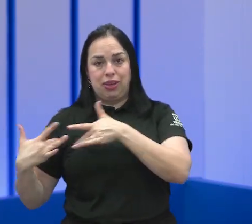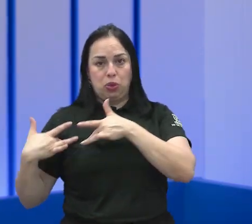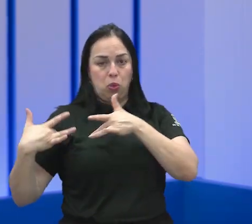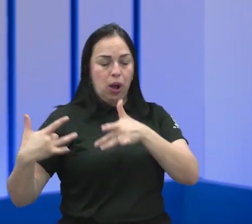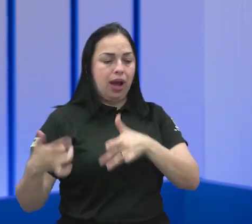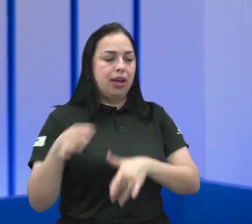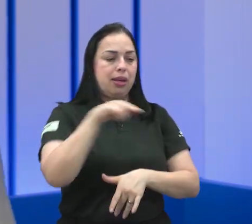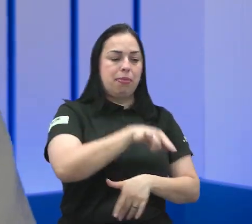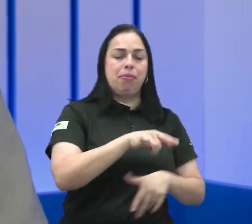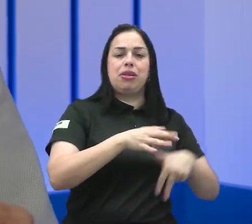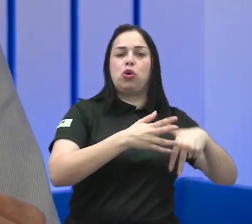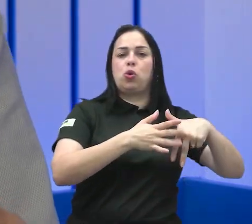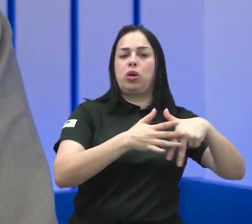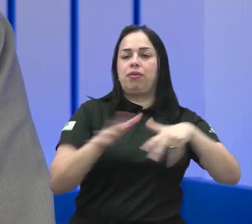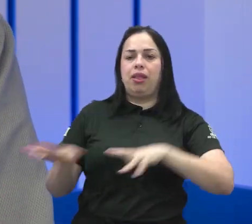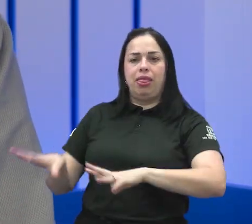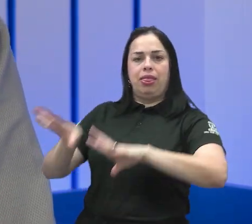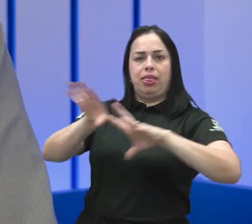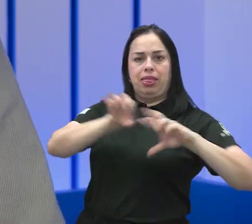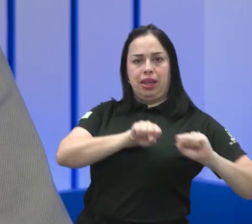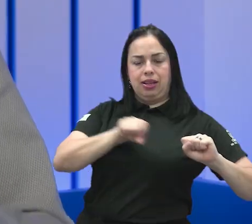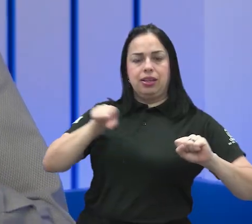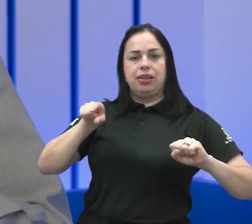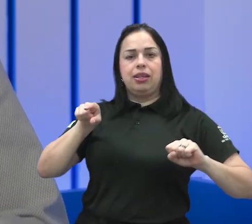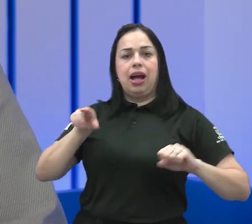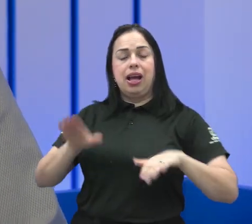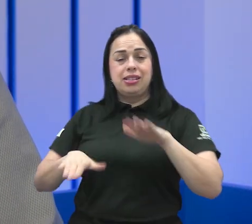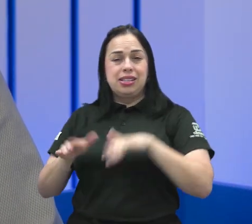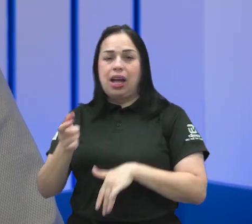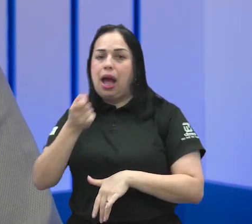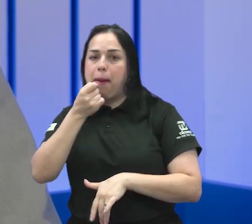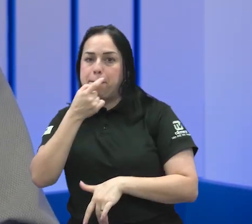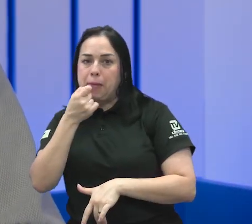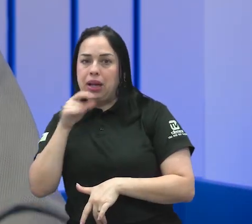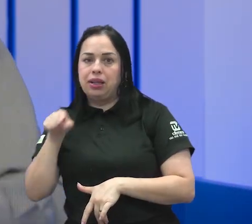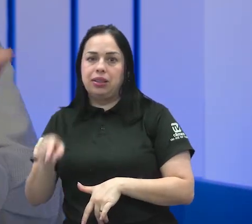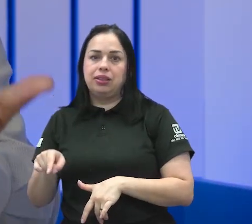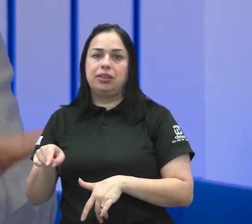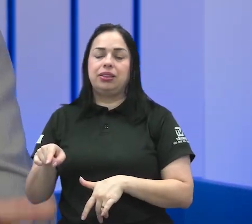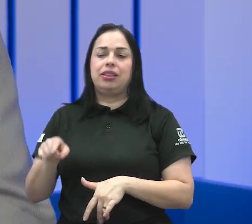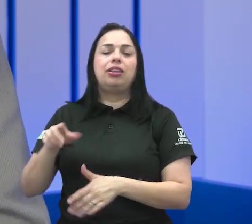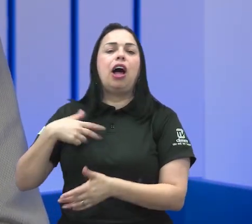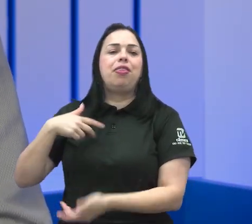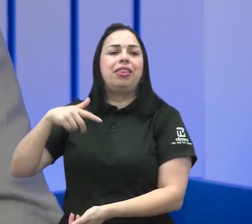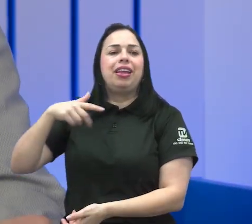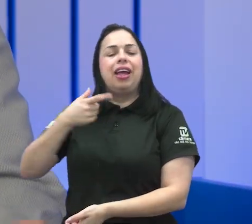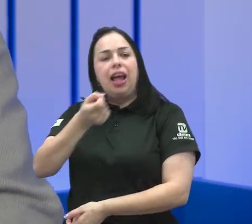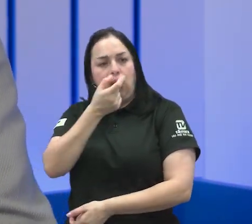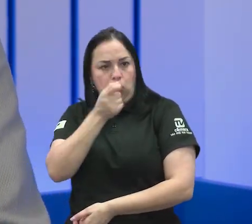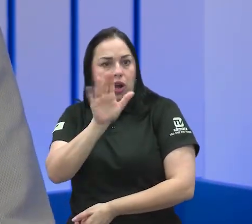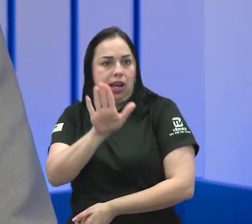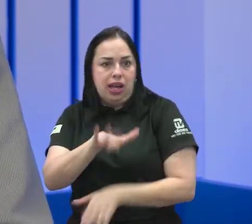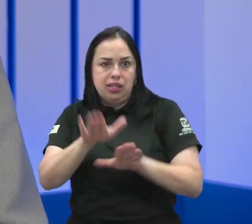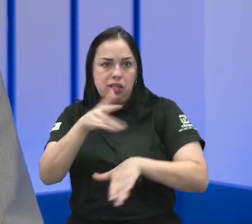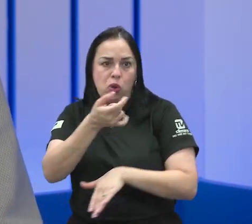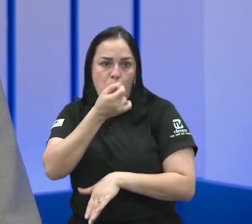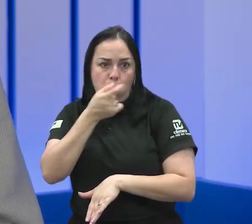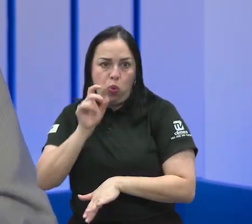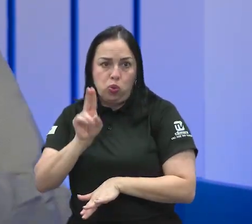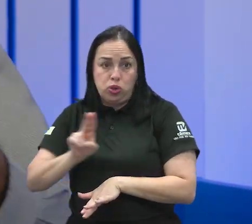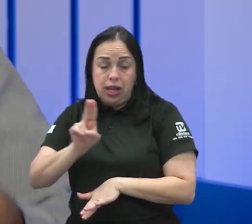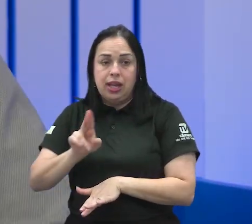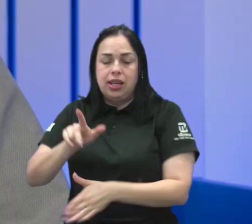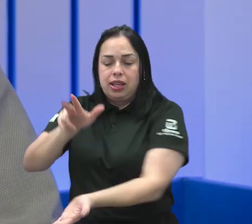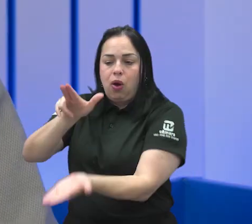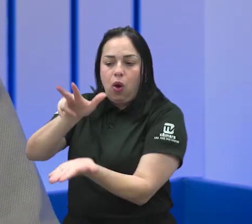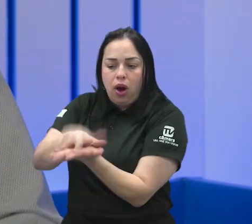o paciente. Porque existem medicamentos que, se o doador faz uso, a chance dele desmaiar durante a doação é maior. Então,